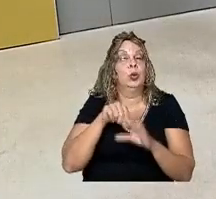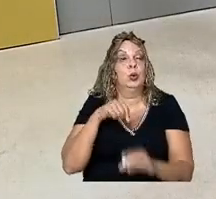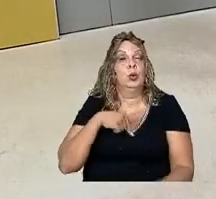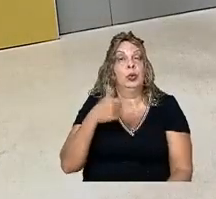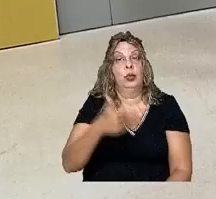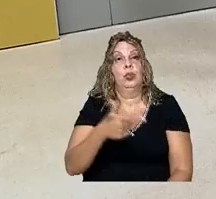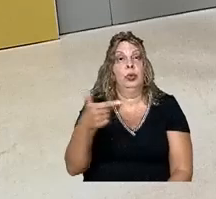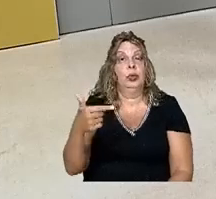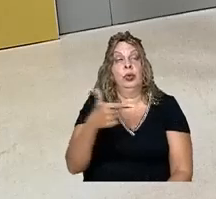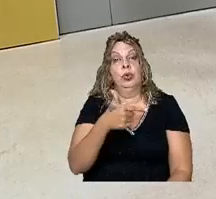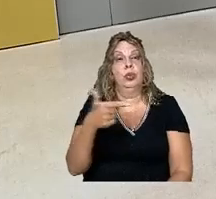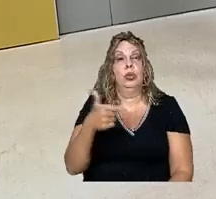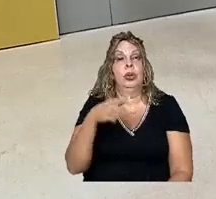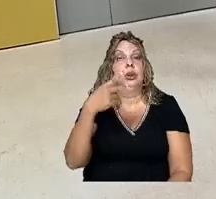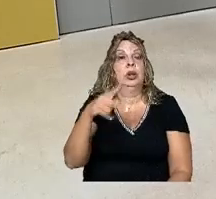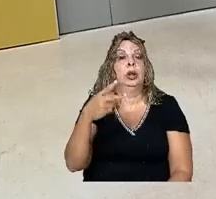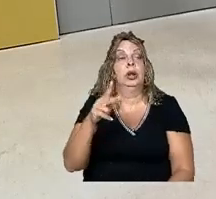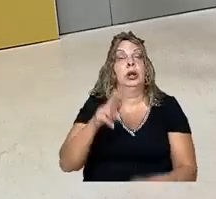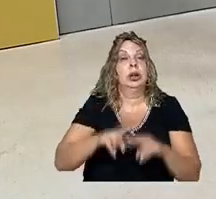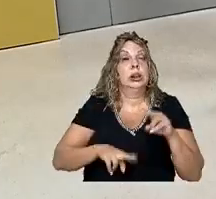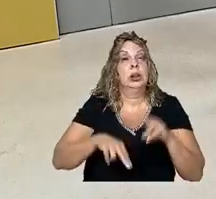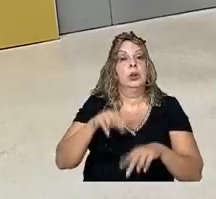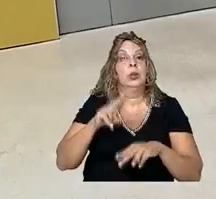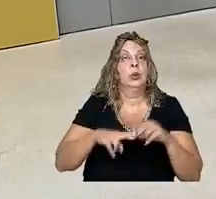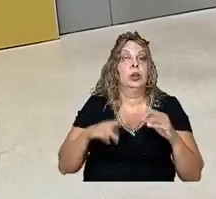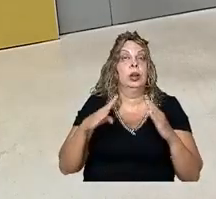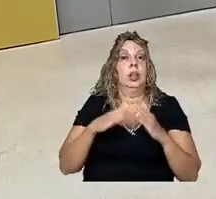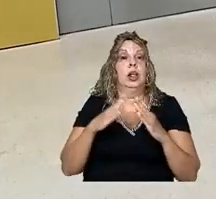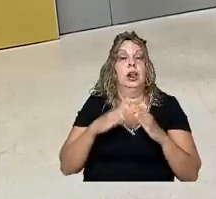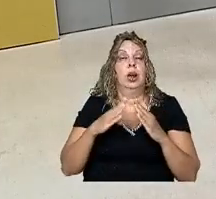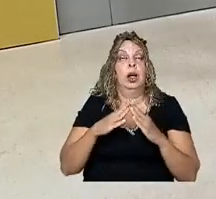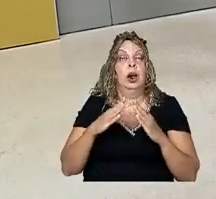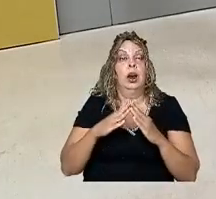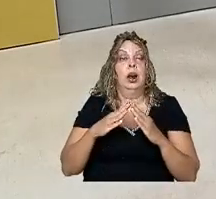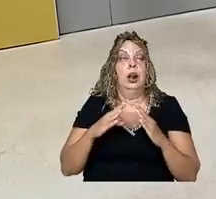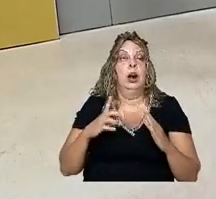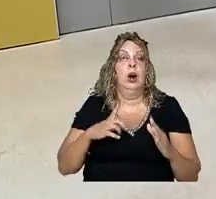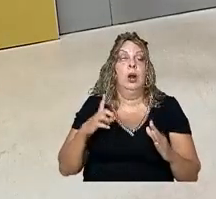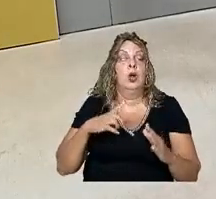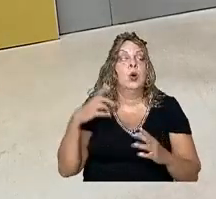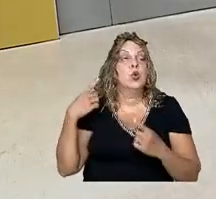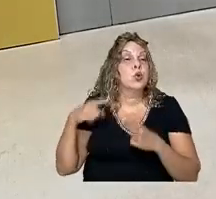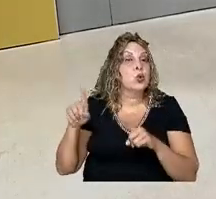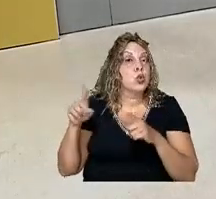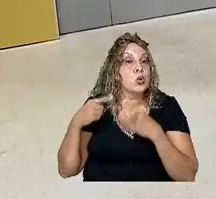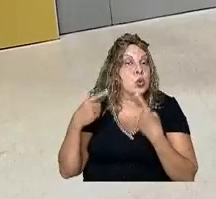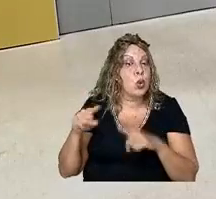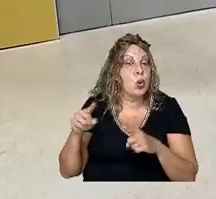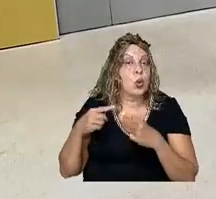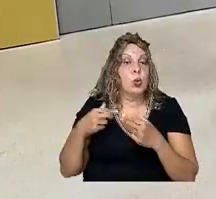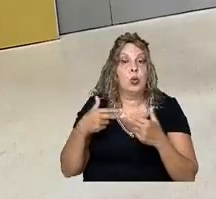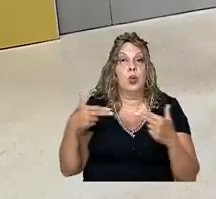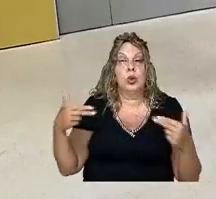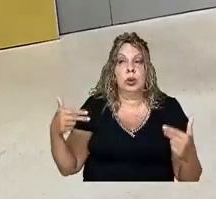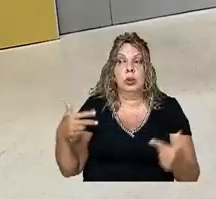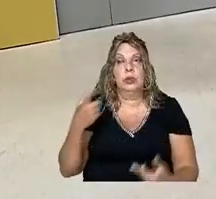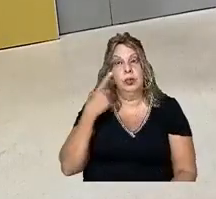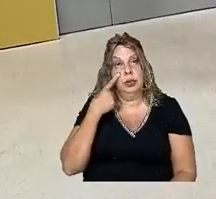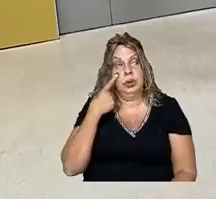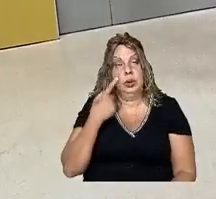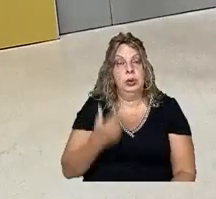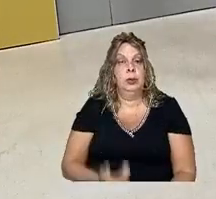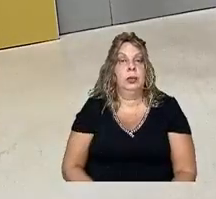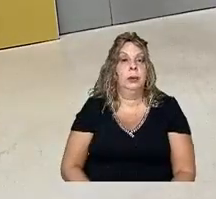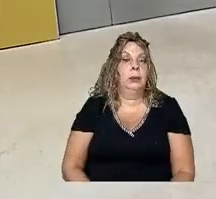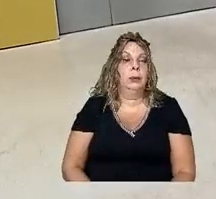dia 22 para você ter o seu São João em casa, uma caixa de som. Bom demais! Né, com... João bom! Gente, ó, eu não